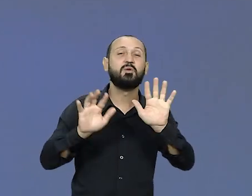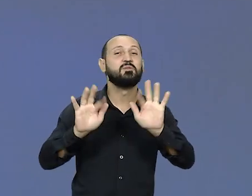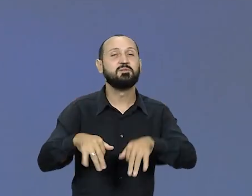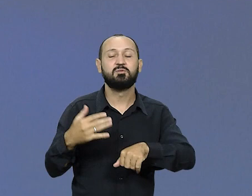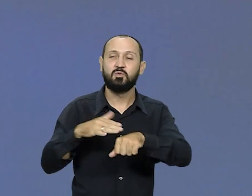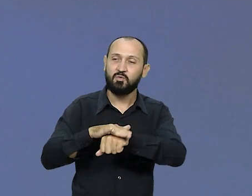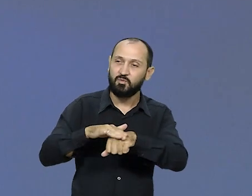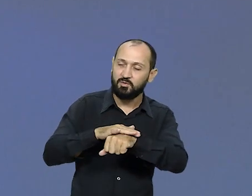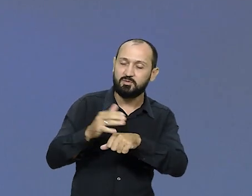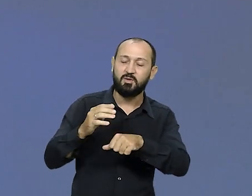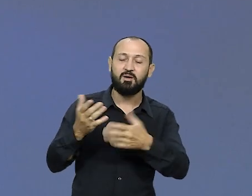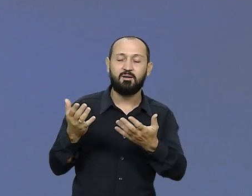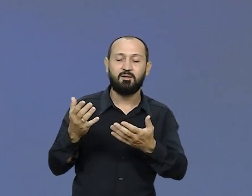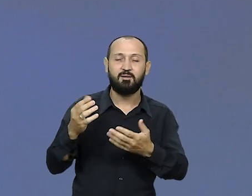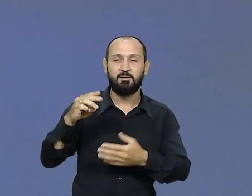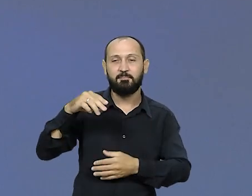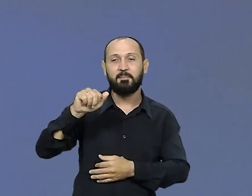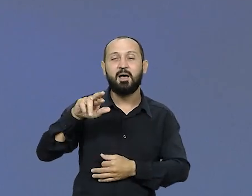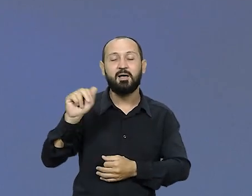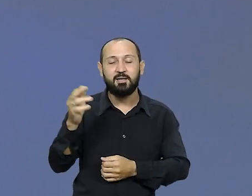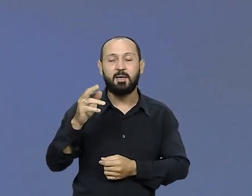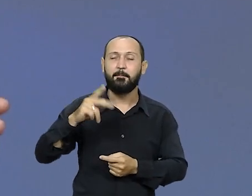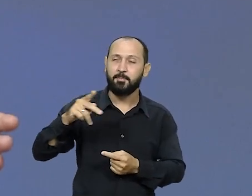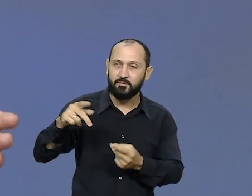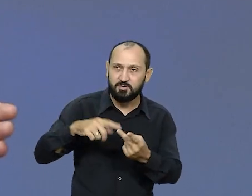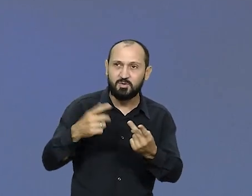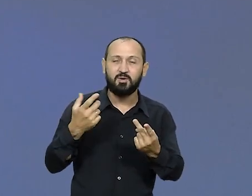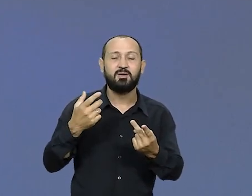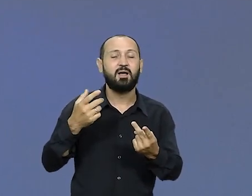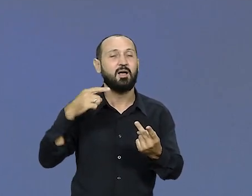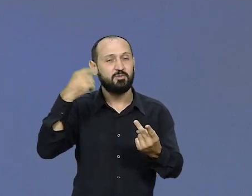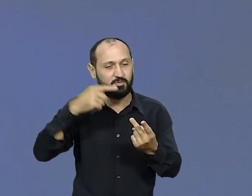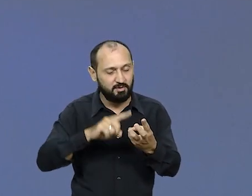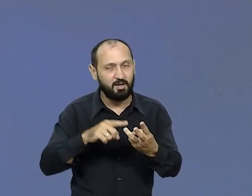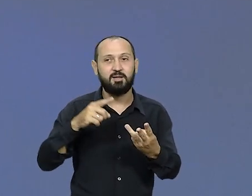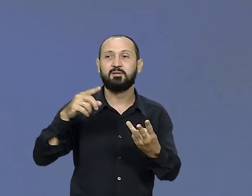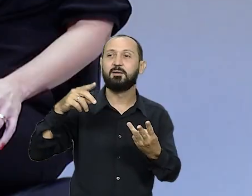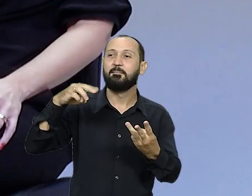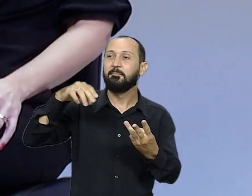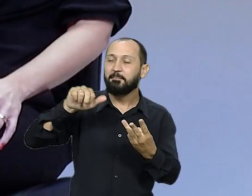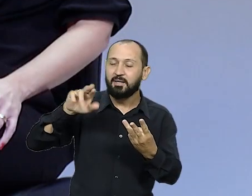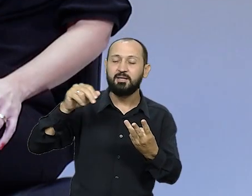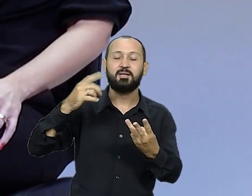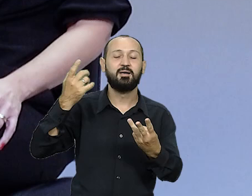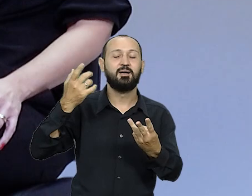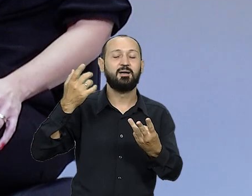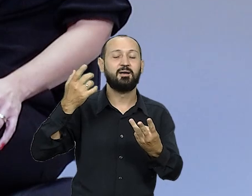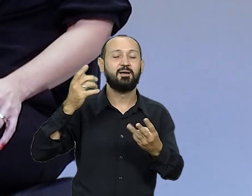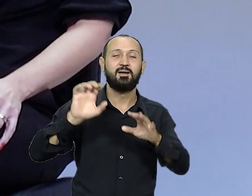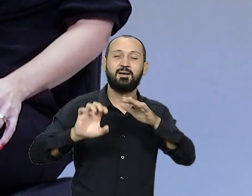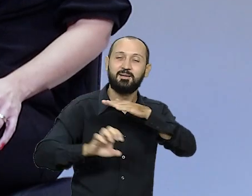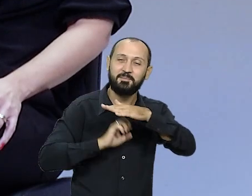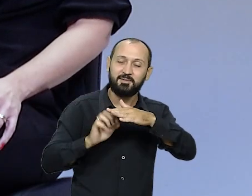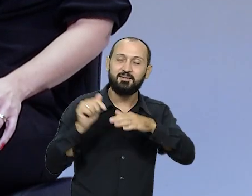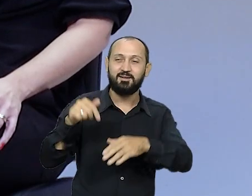encerrar o nosso programa de hoje. A gente conversou com a Maria professora, a Maria advogada, a Maria empresária,